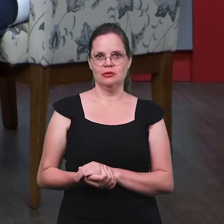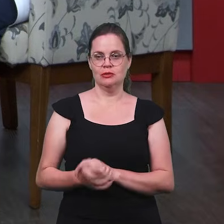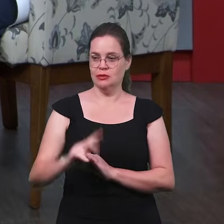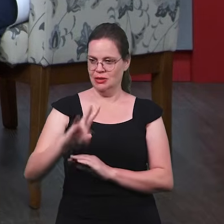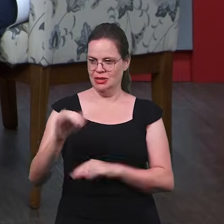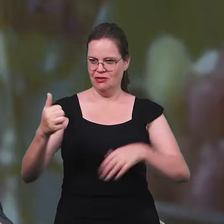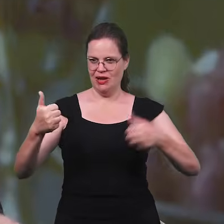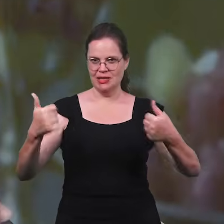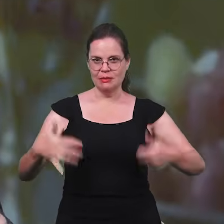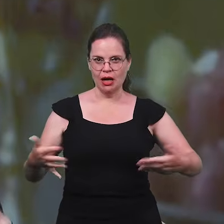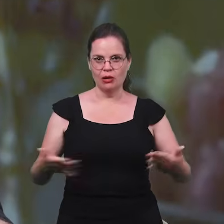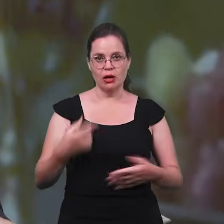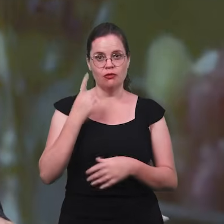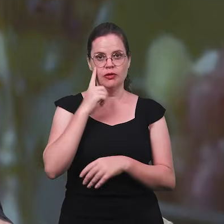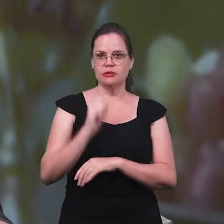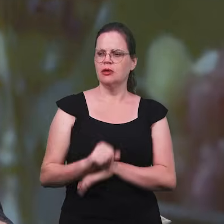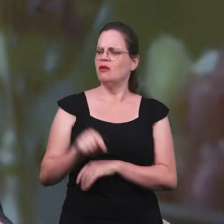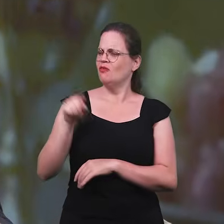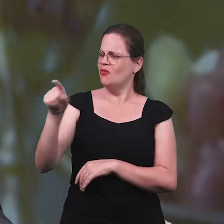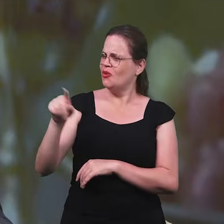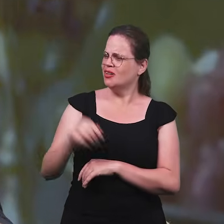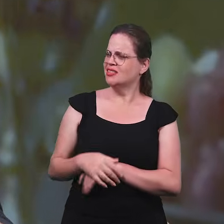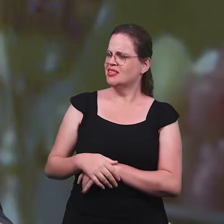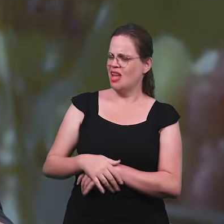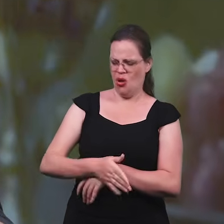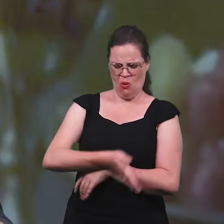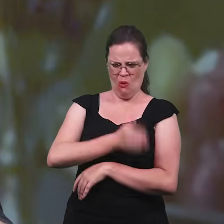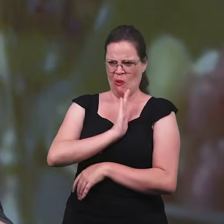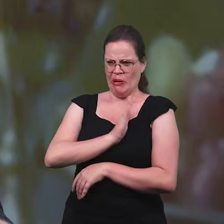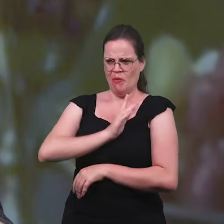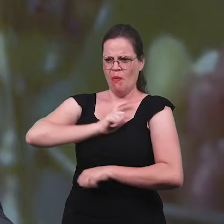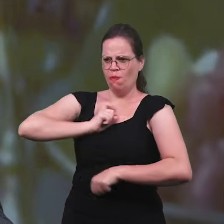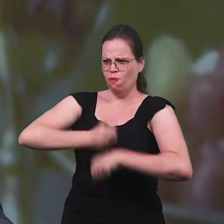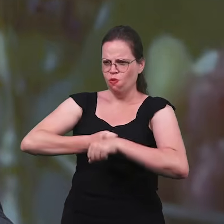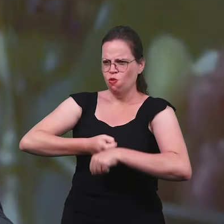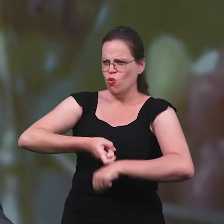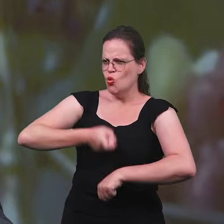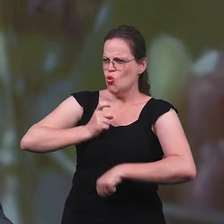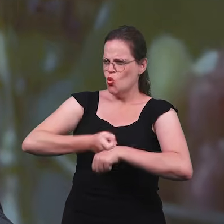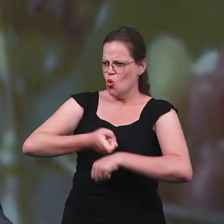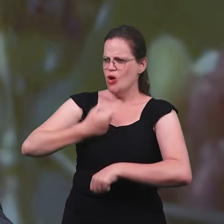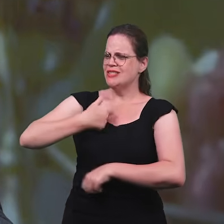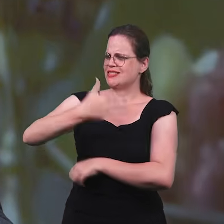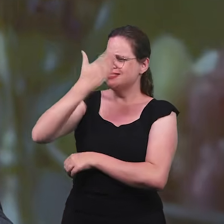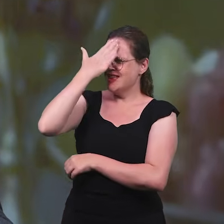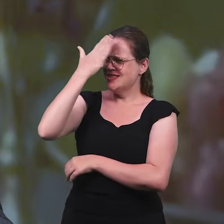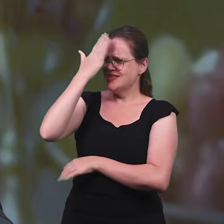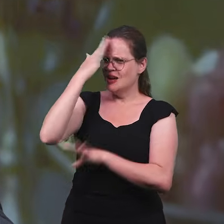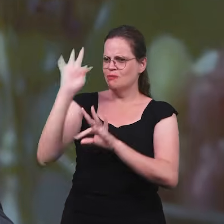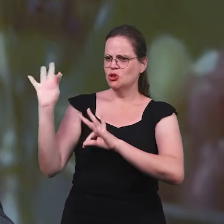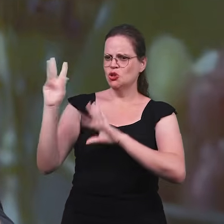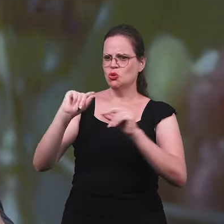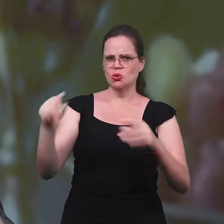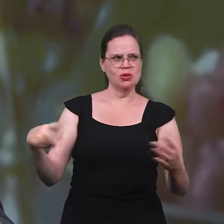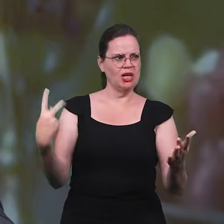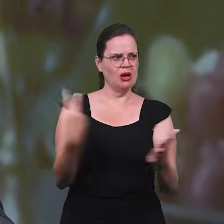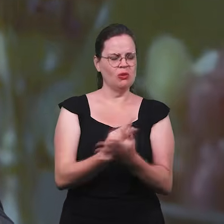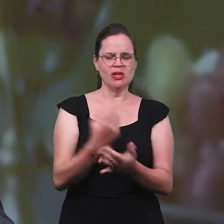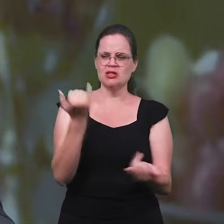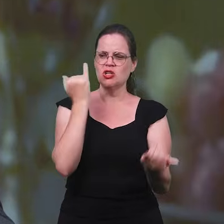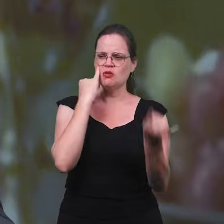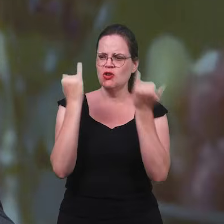abordar isso. Pode. Não humilhaste o teu coração, ainda que soubeste de tudo isso. Ele sabia,